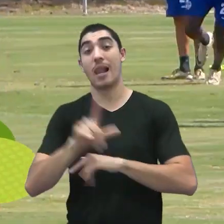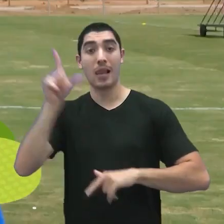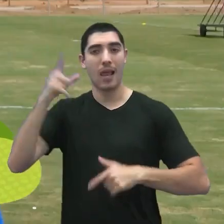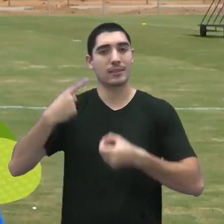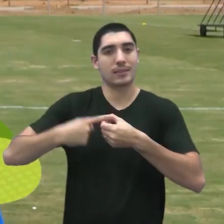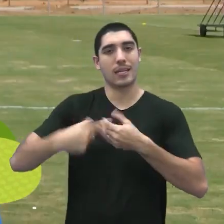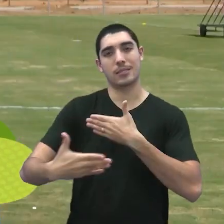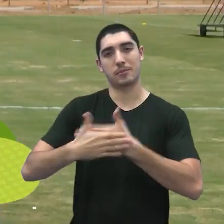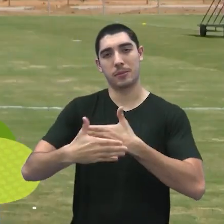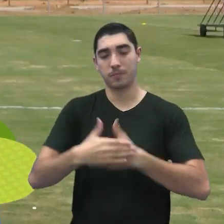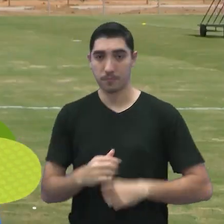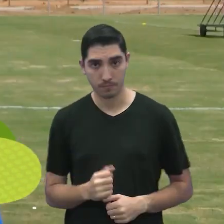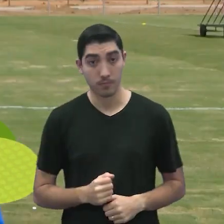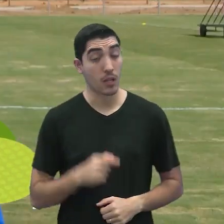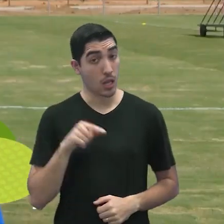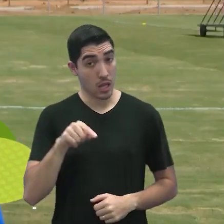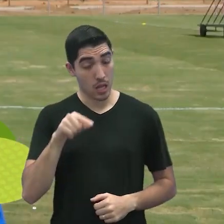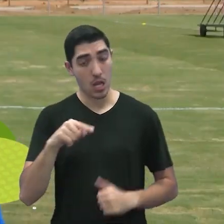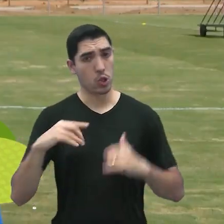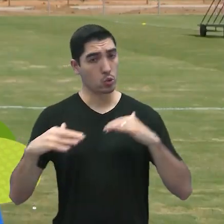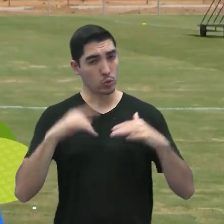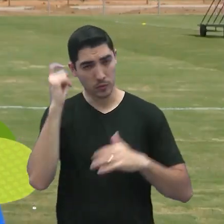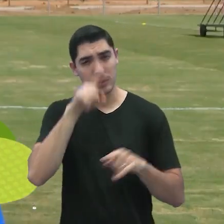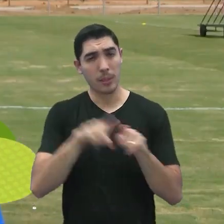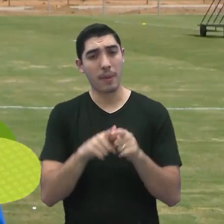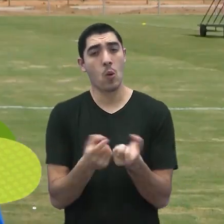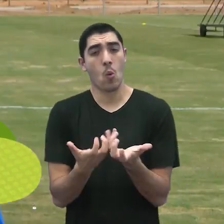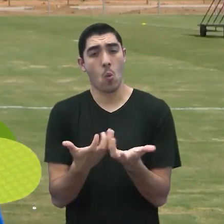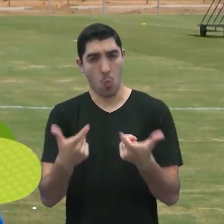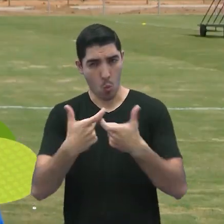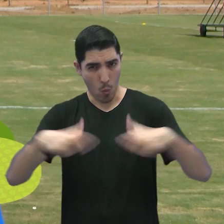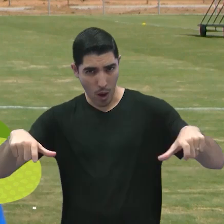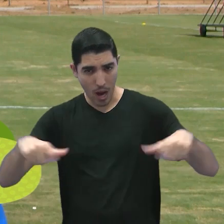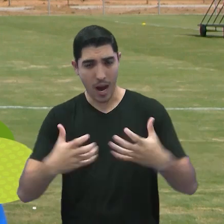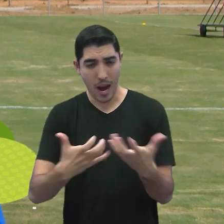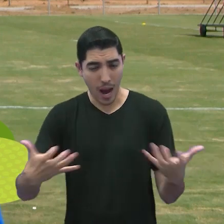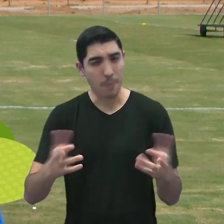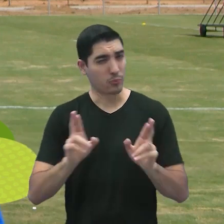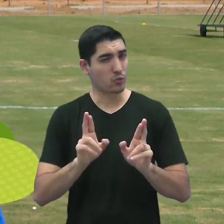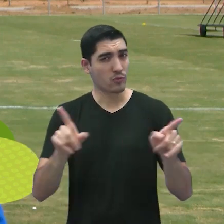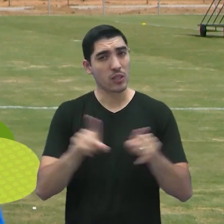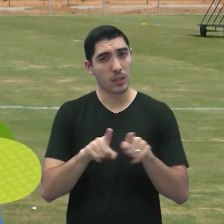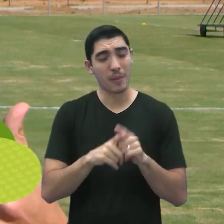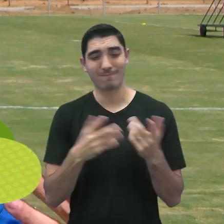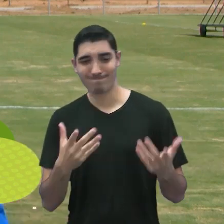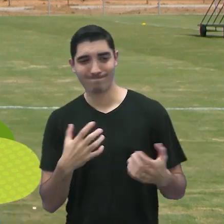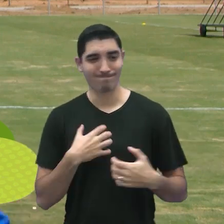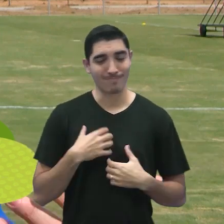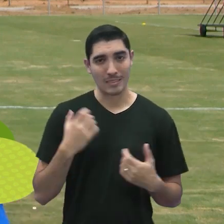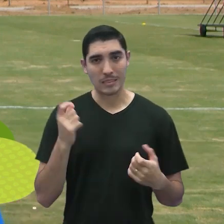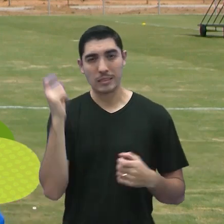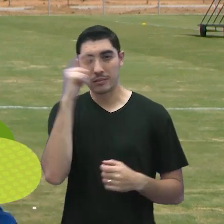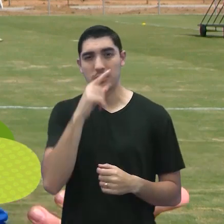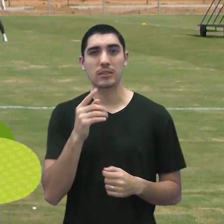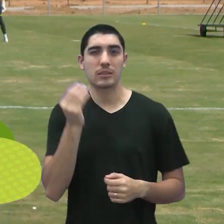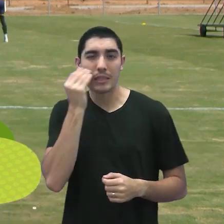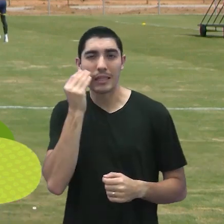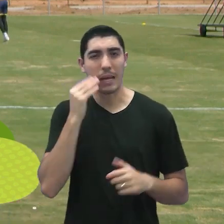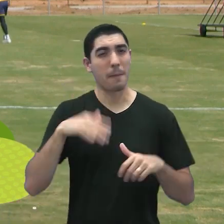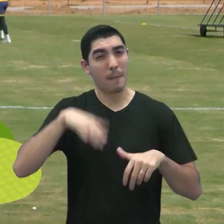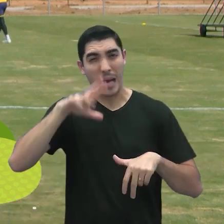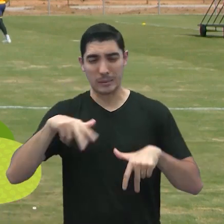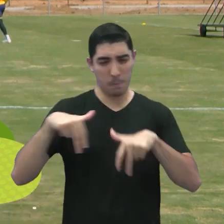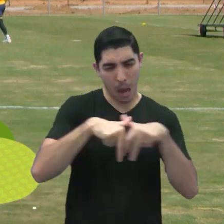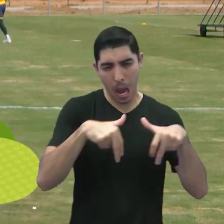Preto. É um jogo difícil, um campo também que não está nas melhores condições, a princípio, aparentemente, né? Então se torna um jogo um pouco mais de primeira e segunda bola,